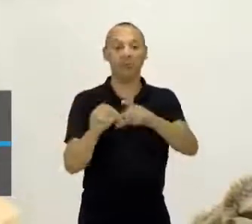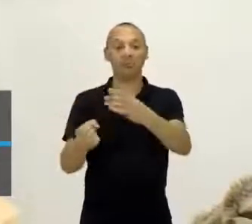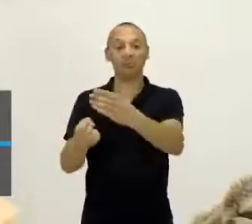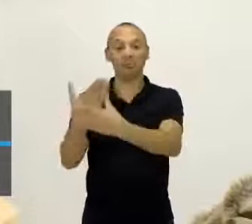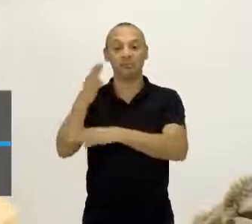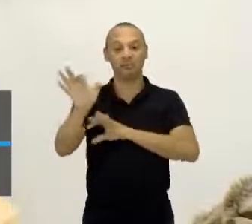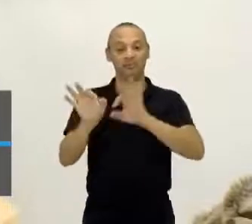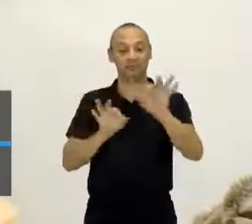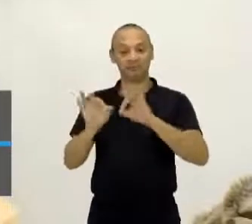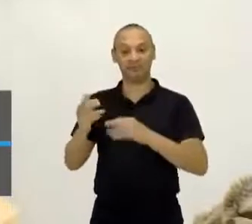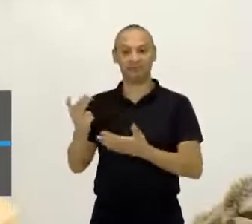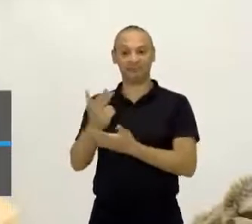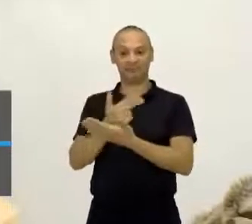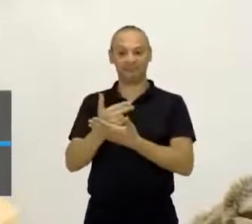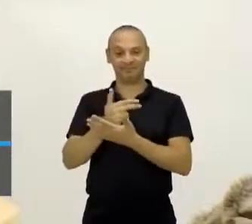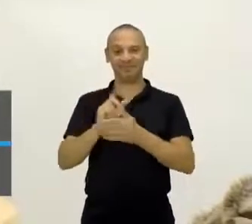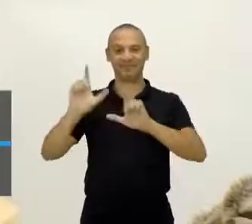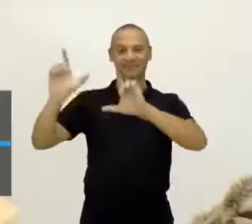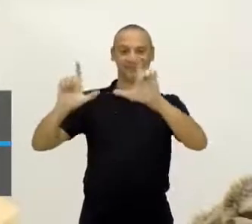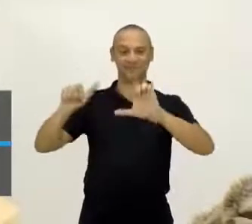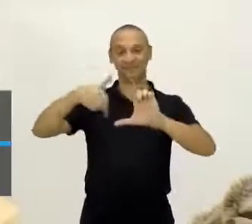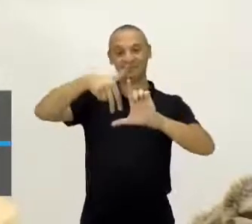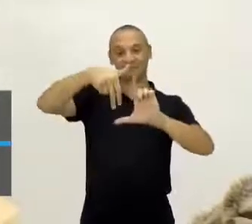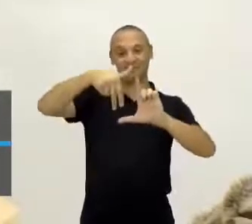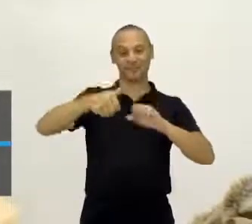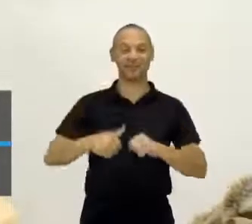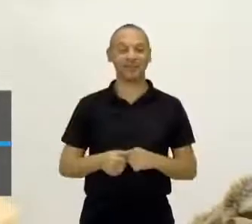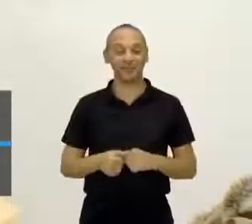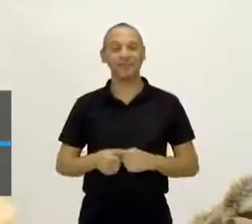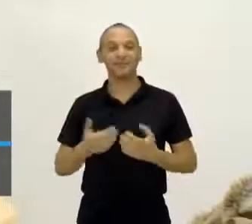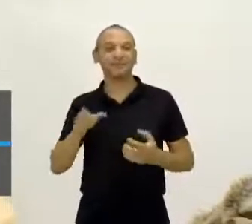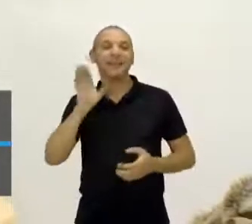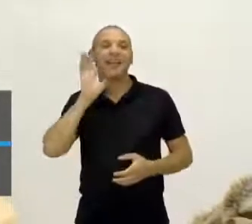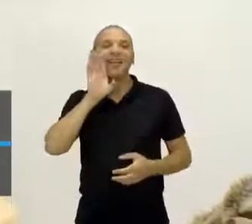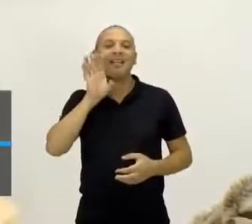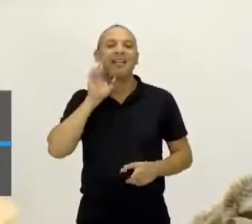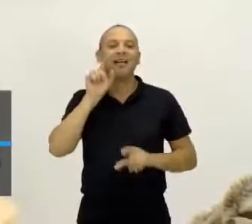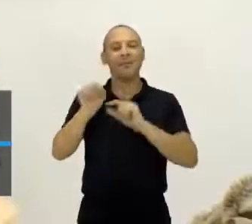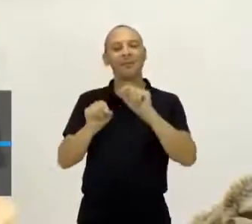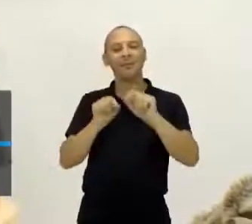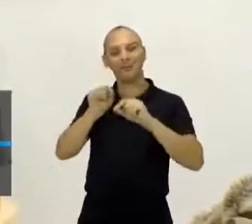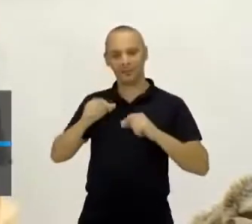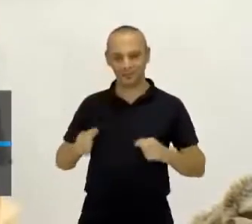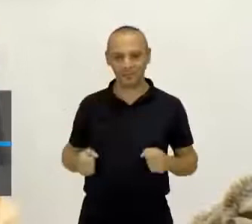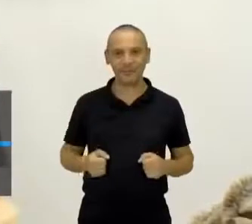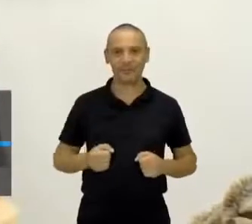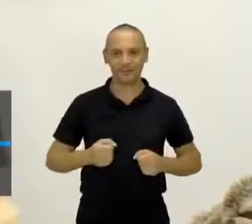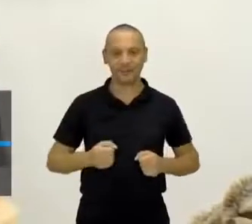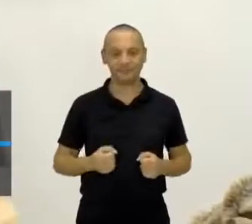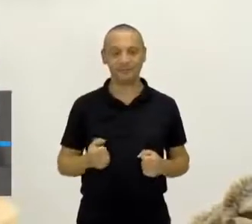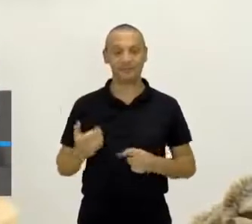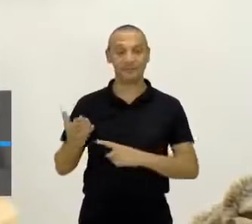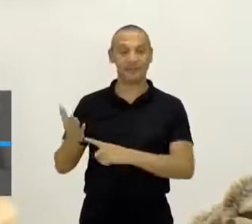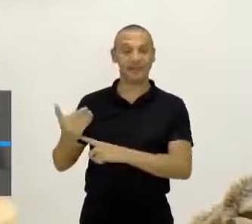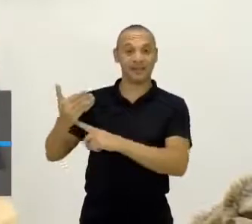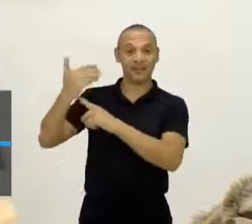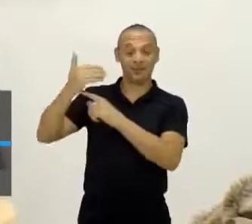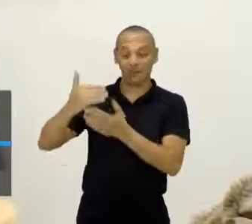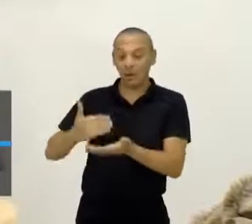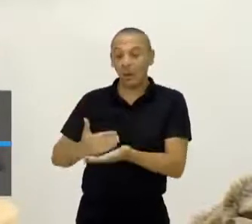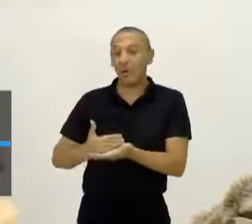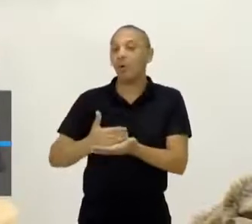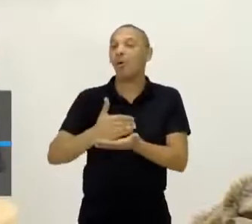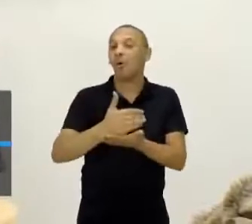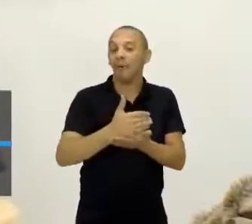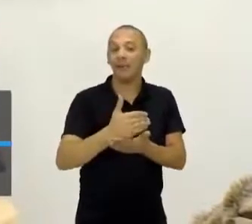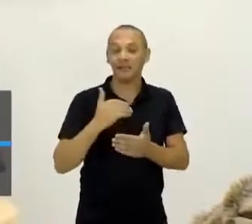quem criou o desenho, né? E achei muito legal, né? A tecnologia chega, mas